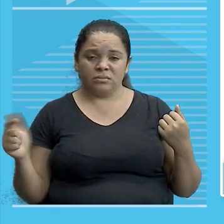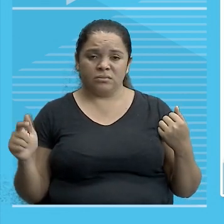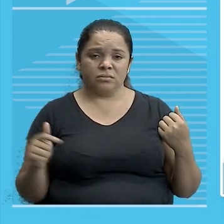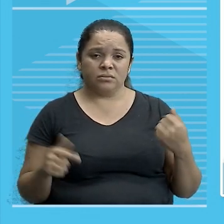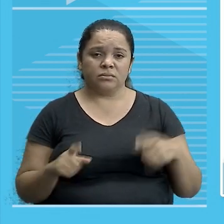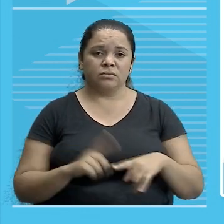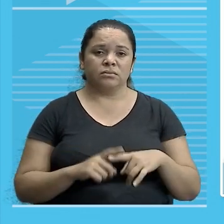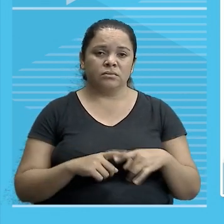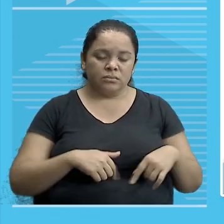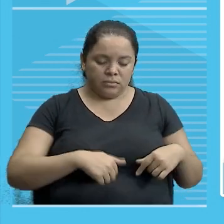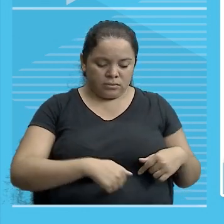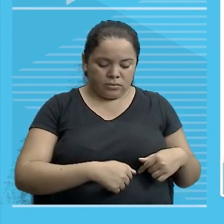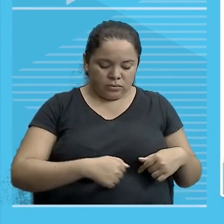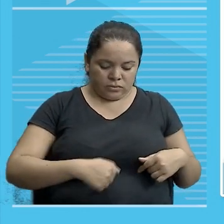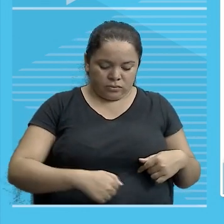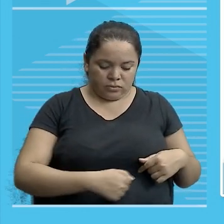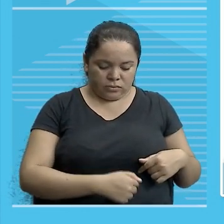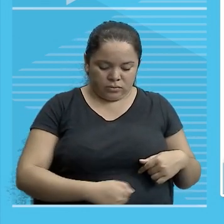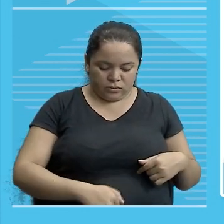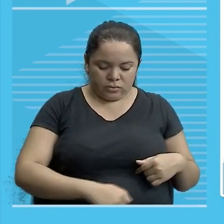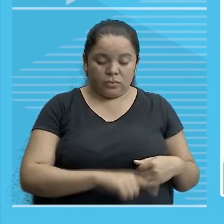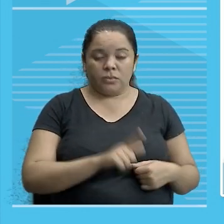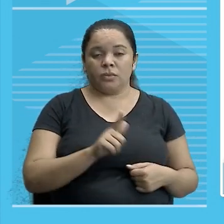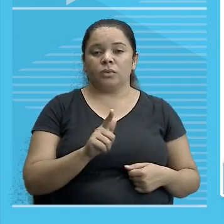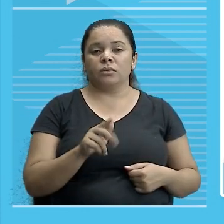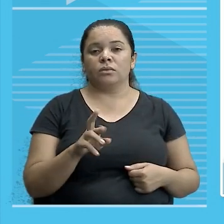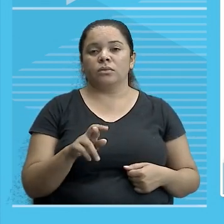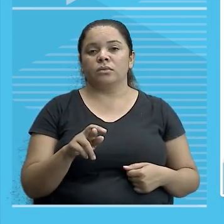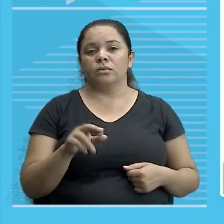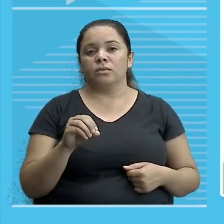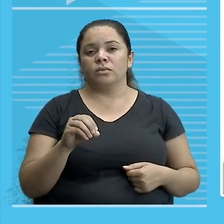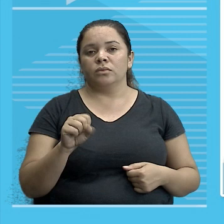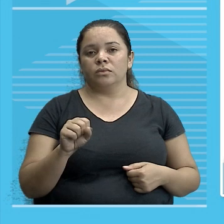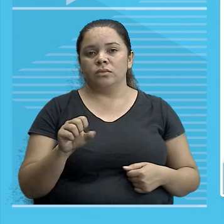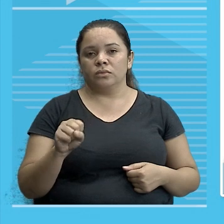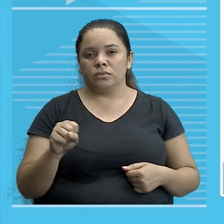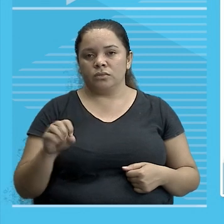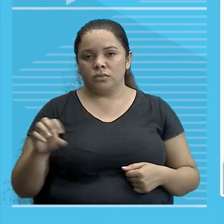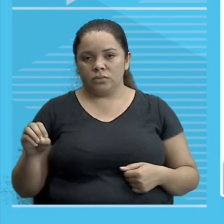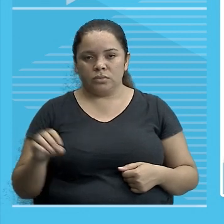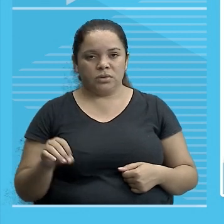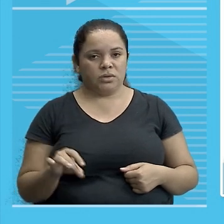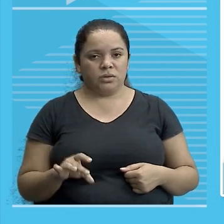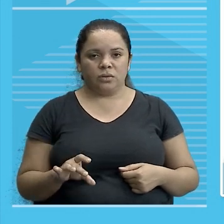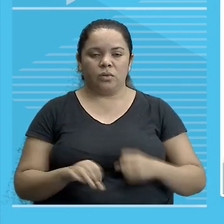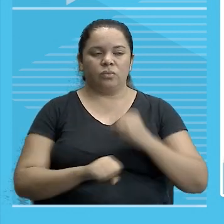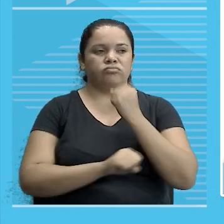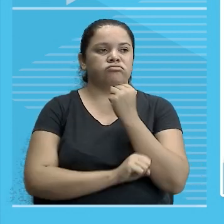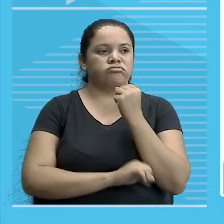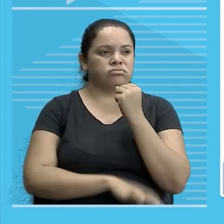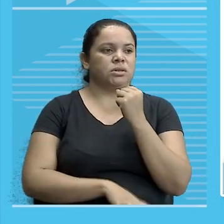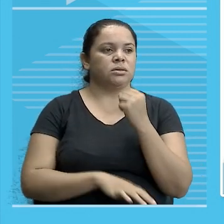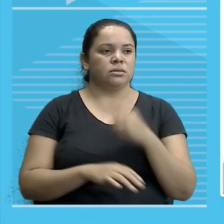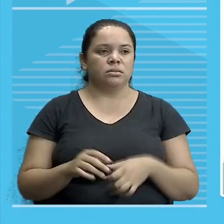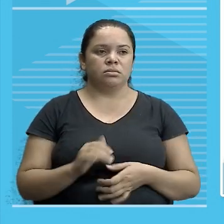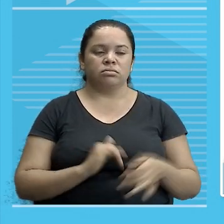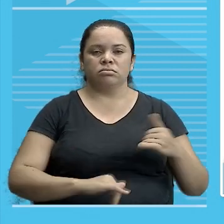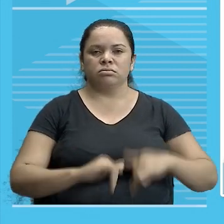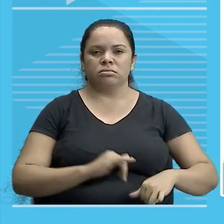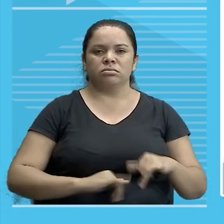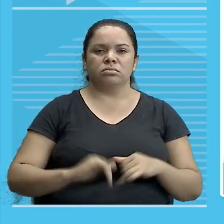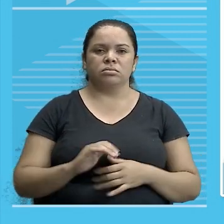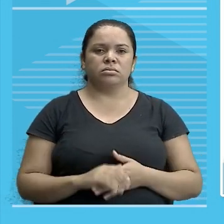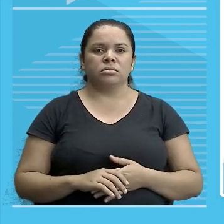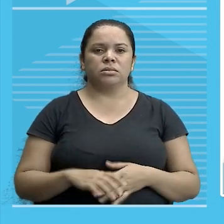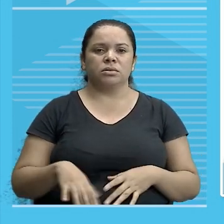fezes e produção de vitamina K e B12. Só tem isso. Você não tem, a absorção de